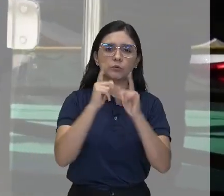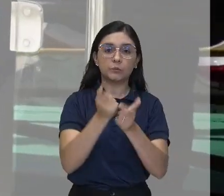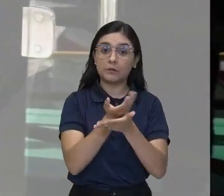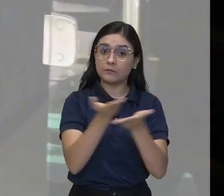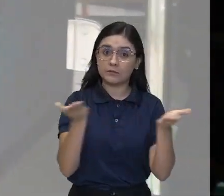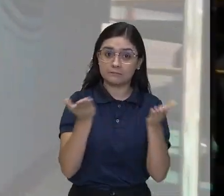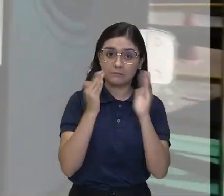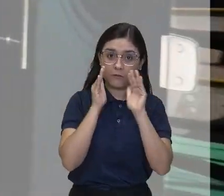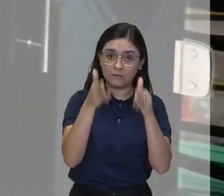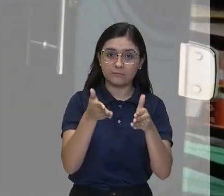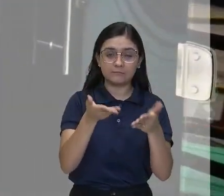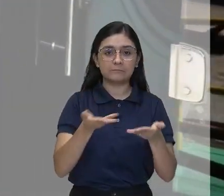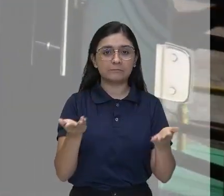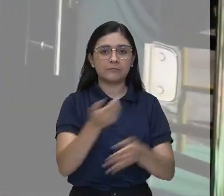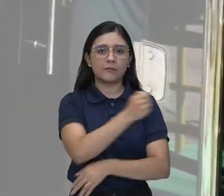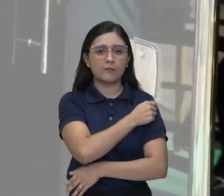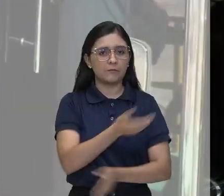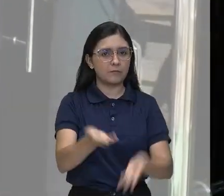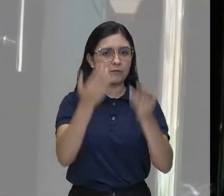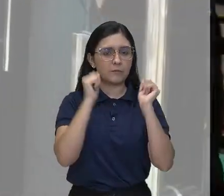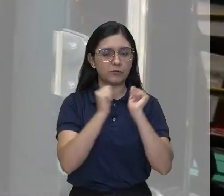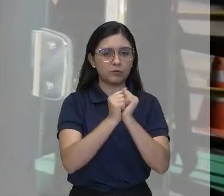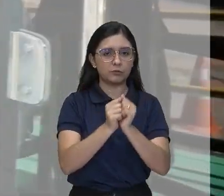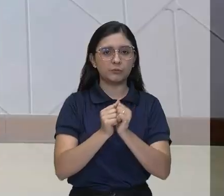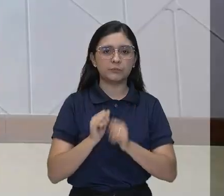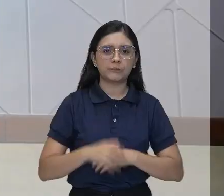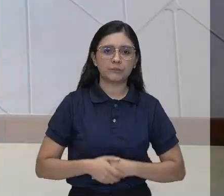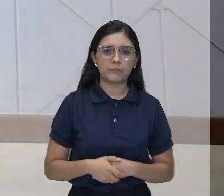vocês. Vamos lá descobrir? Venham!